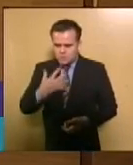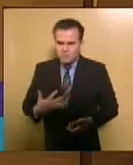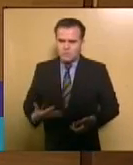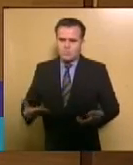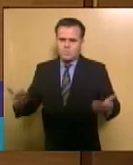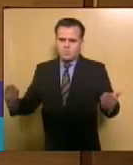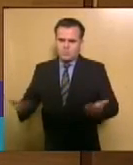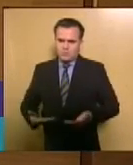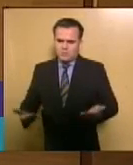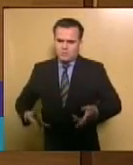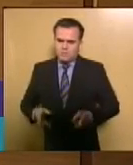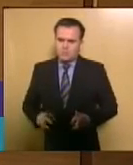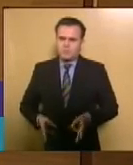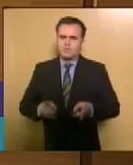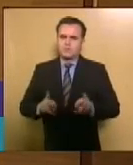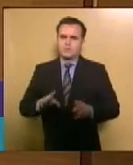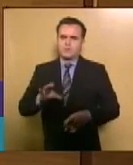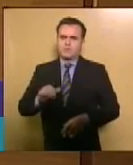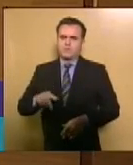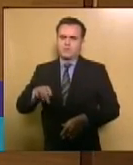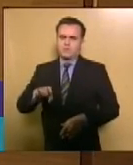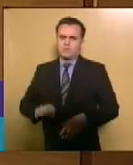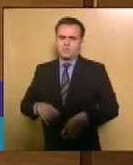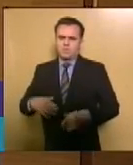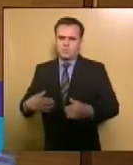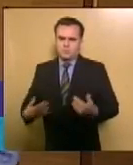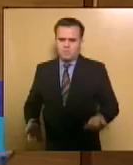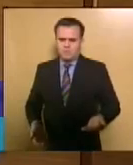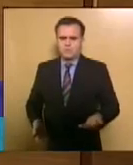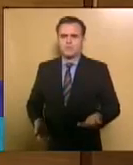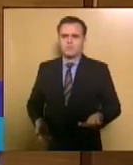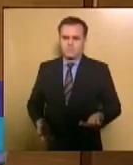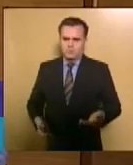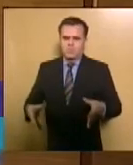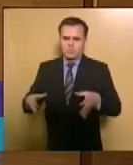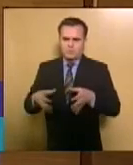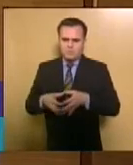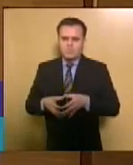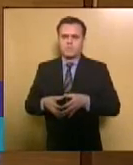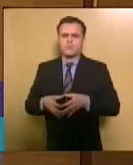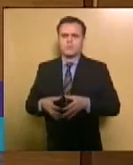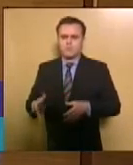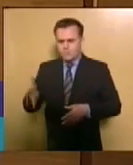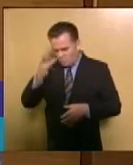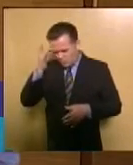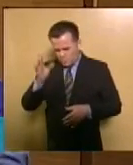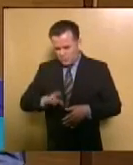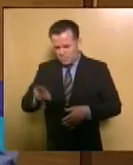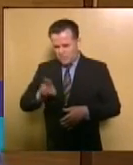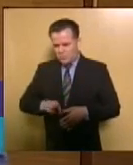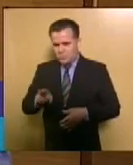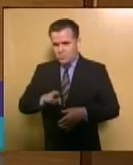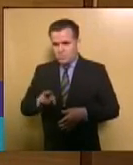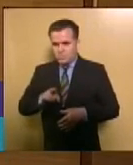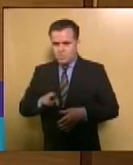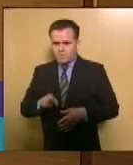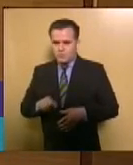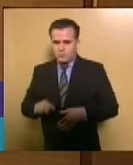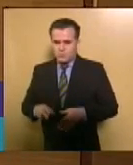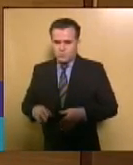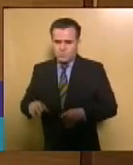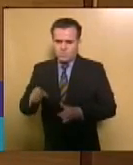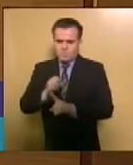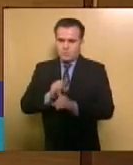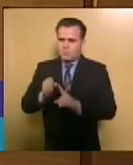hoje eu tenho o Bat Caps que é formado com usuários do do da da área psico psicosocial né